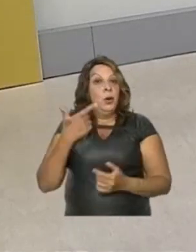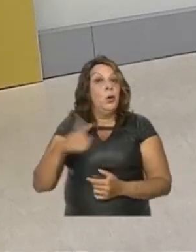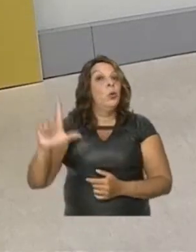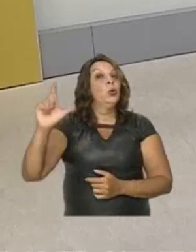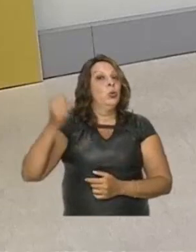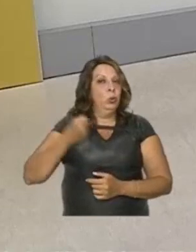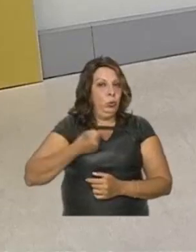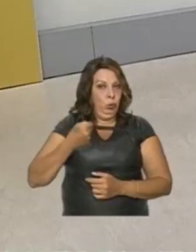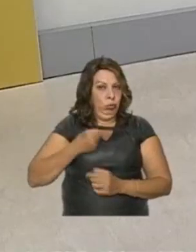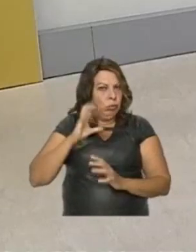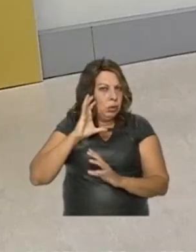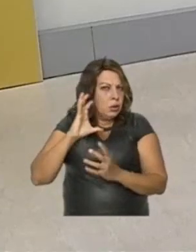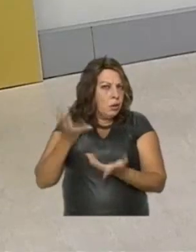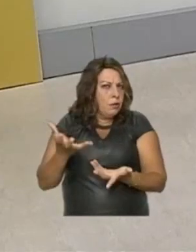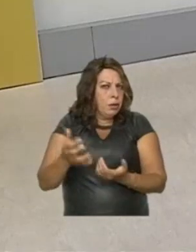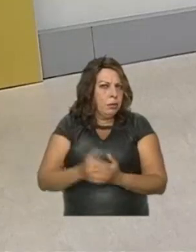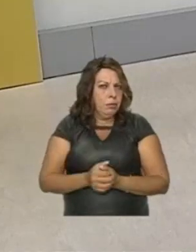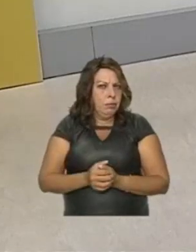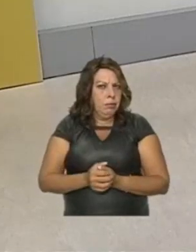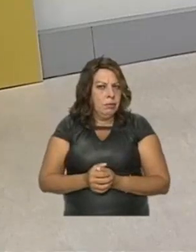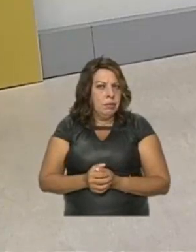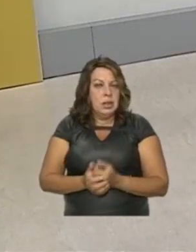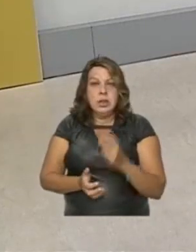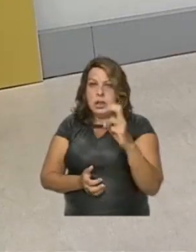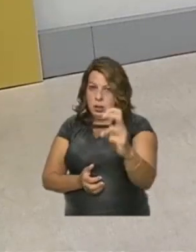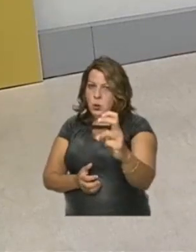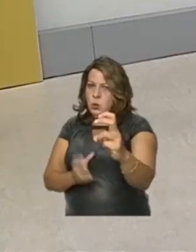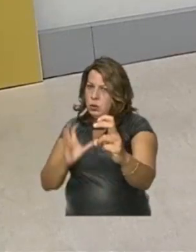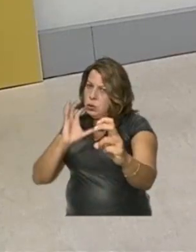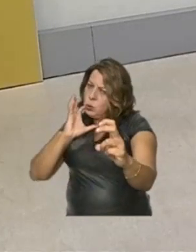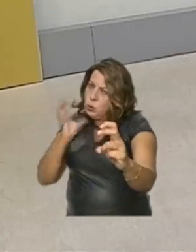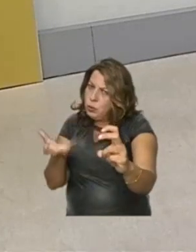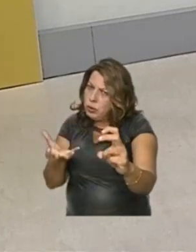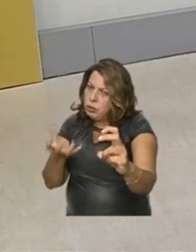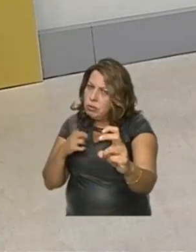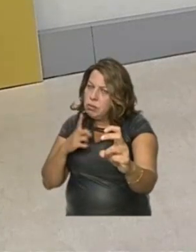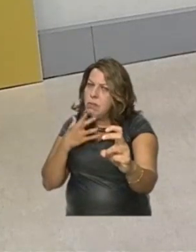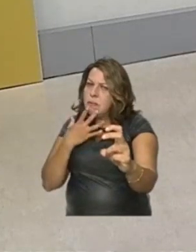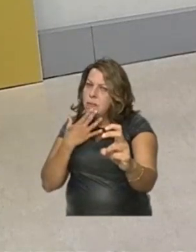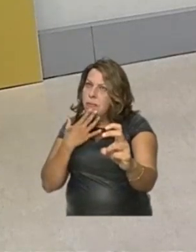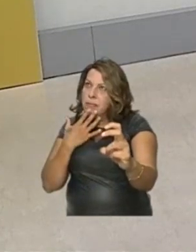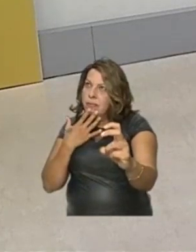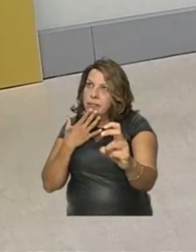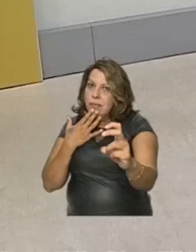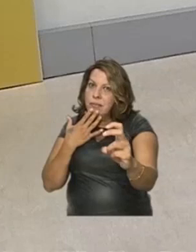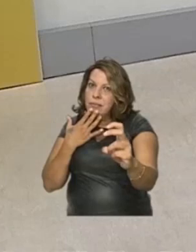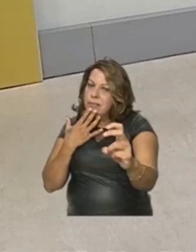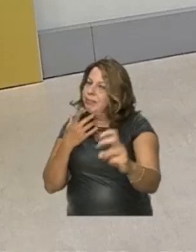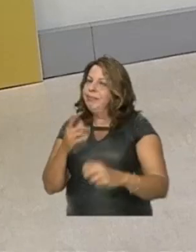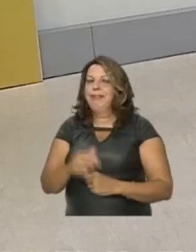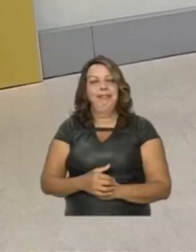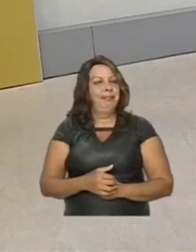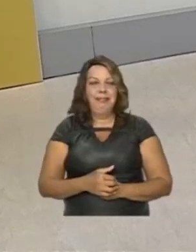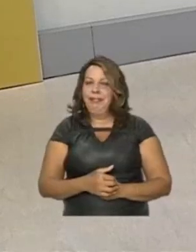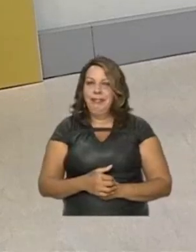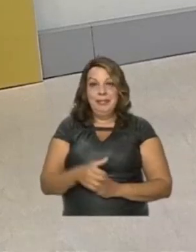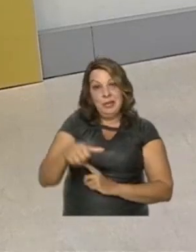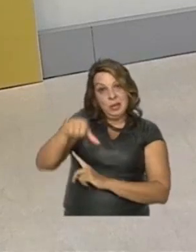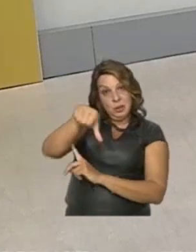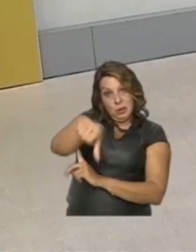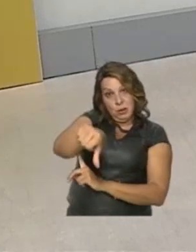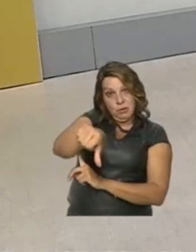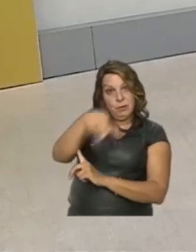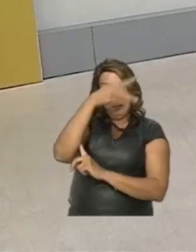próxima bolinha. Será que decide com a bolinha de número 5? 5 está sorteado o número 5. 9 títulos